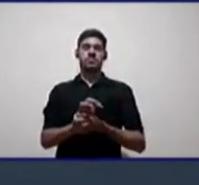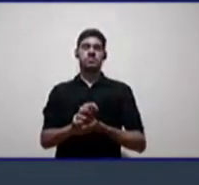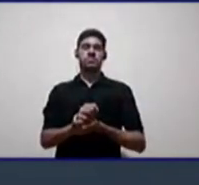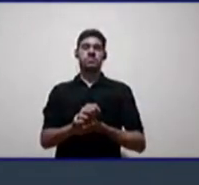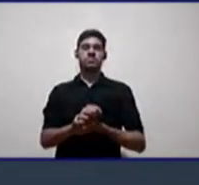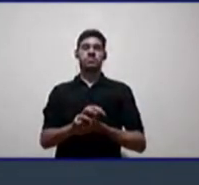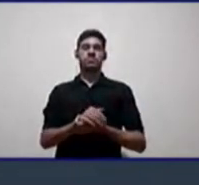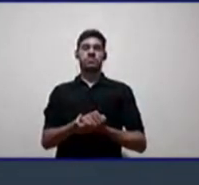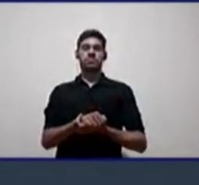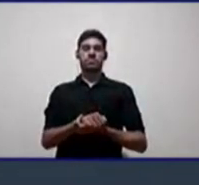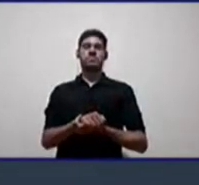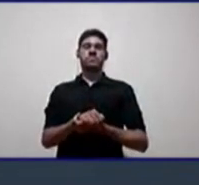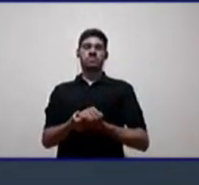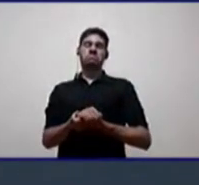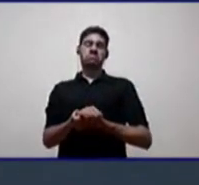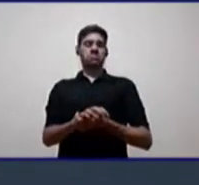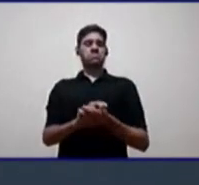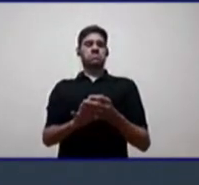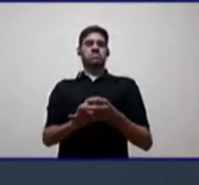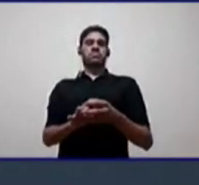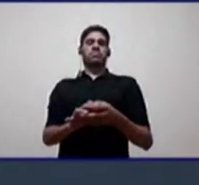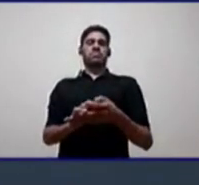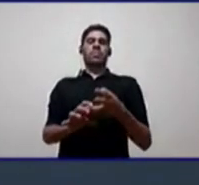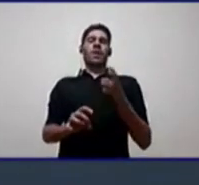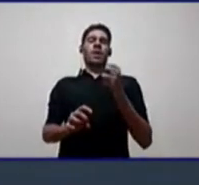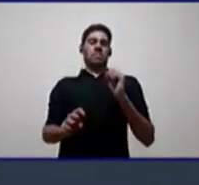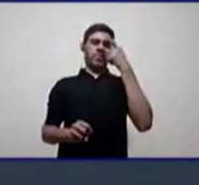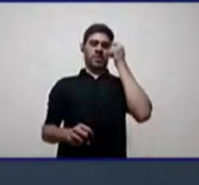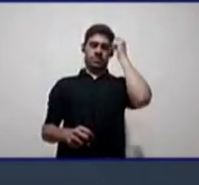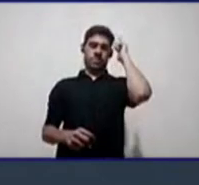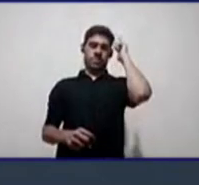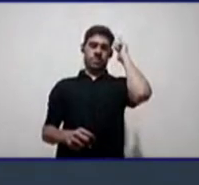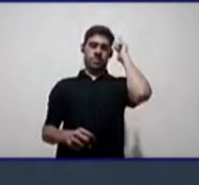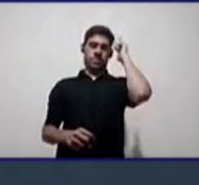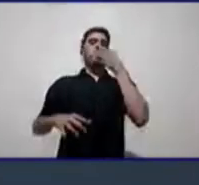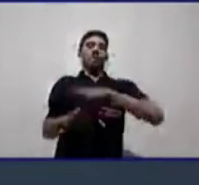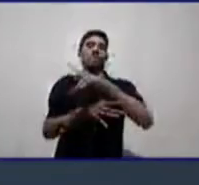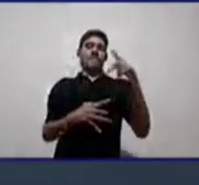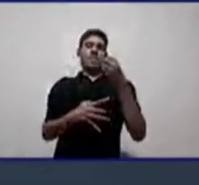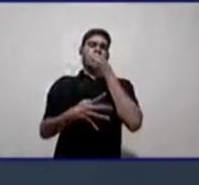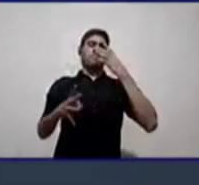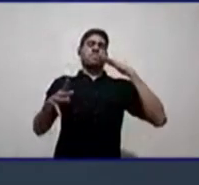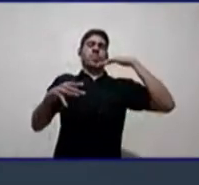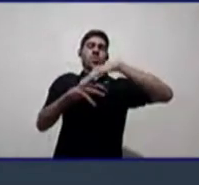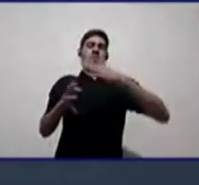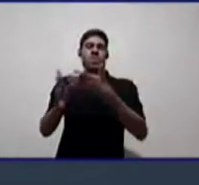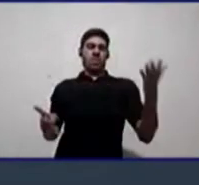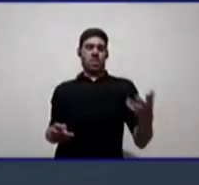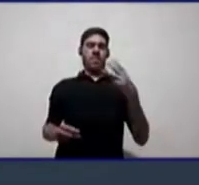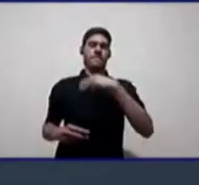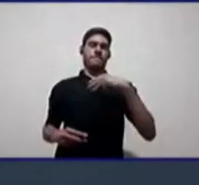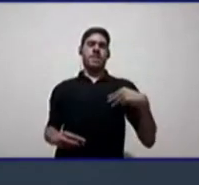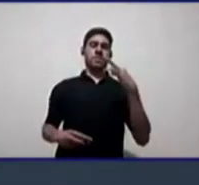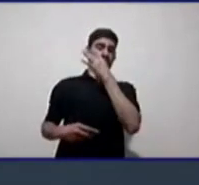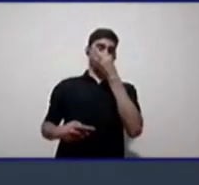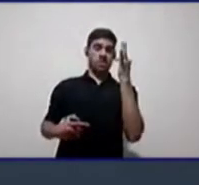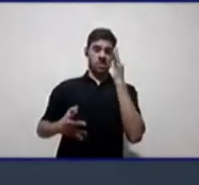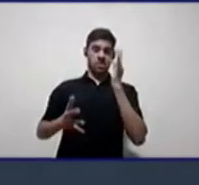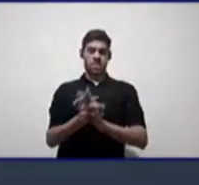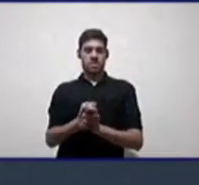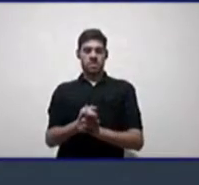momentaneamente. Pois não. Pois não, ministro Alexandre. Boa noite, presidente. Boa noite a todos. Ministro Tarcísio.